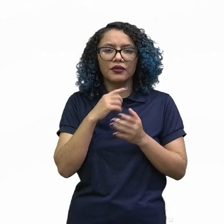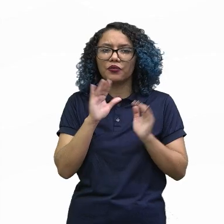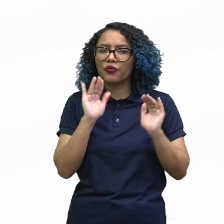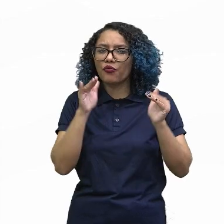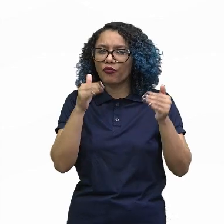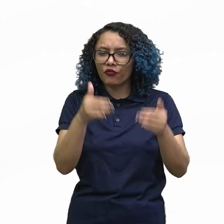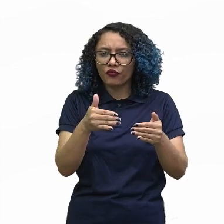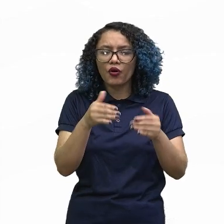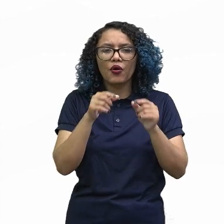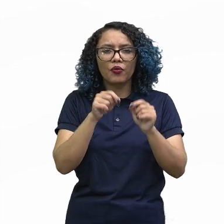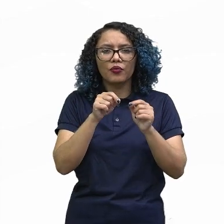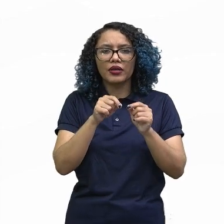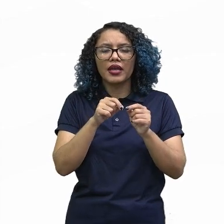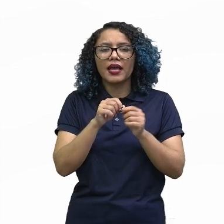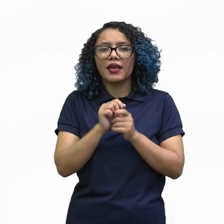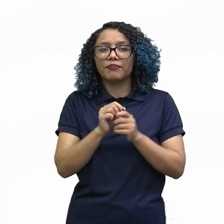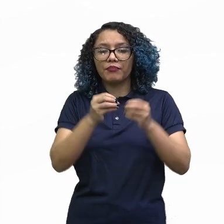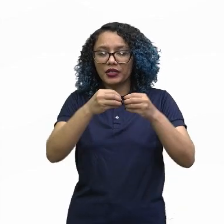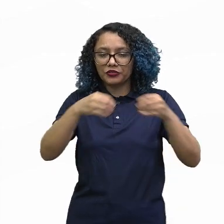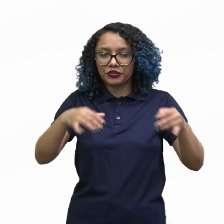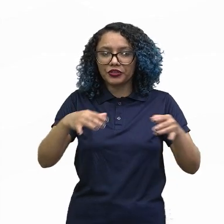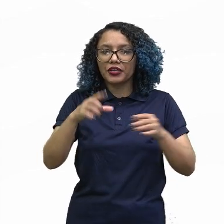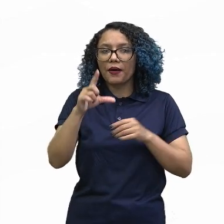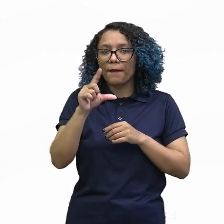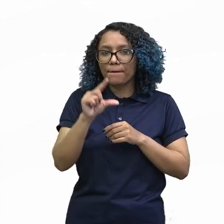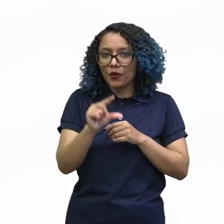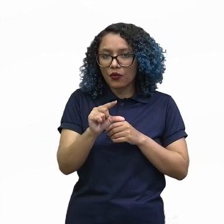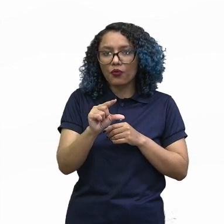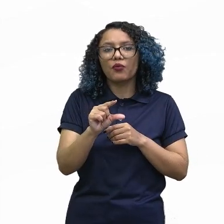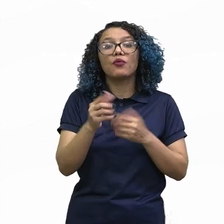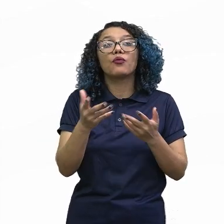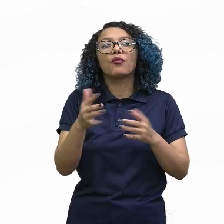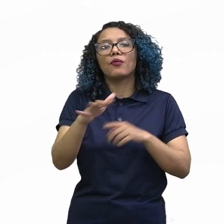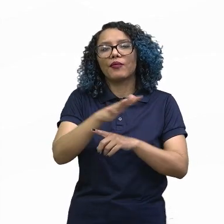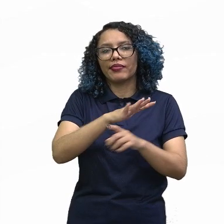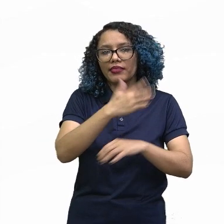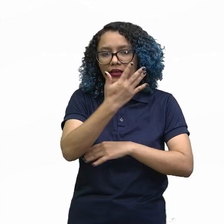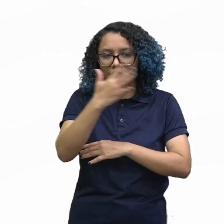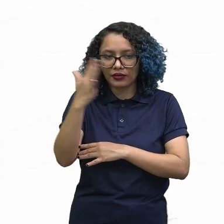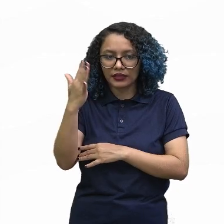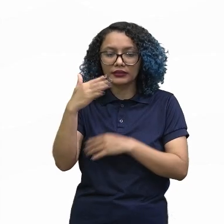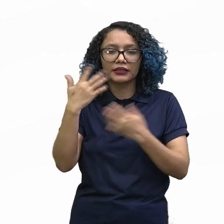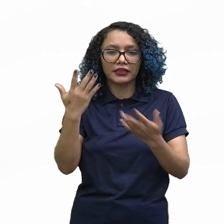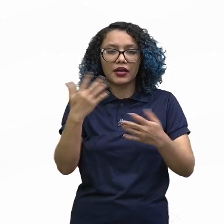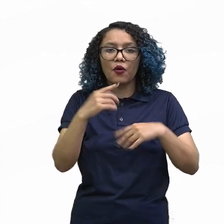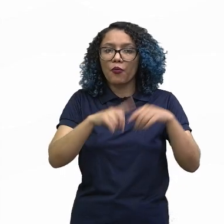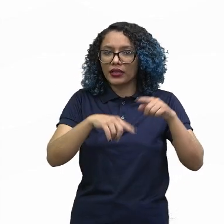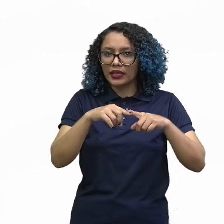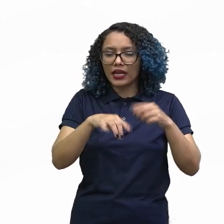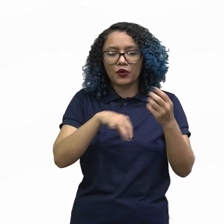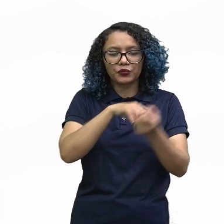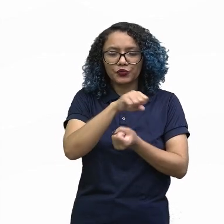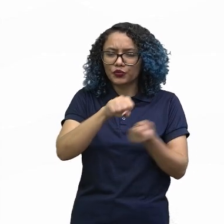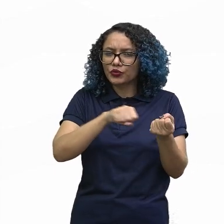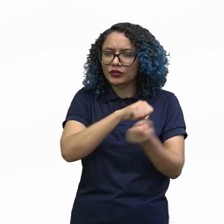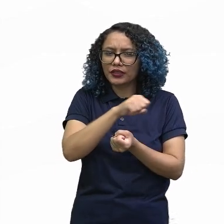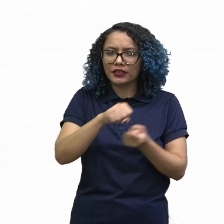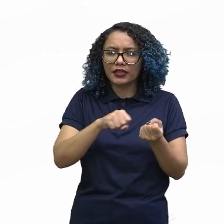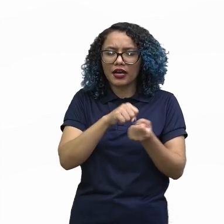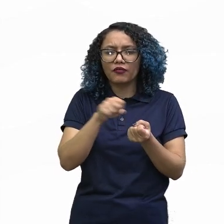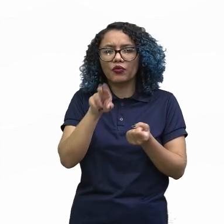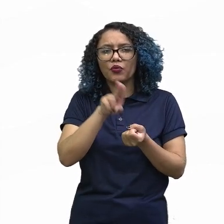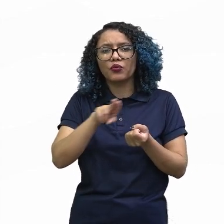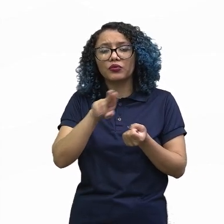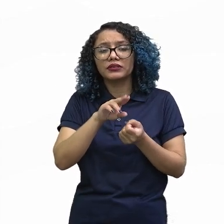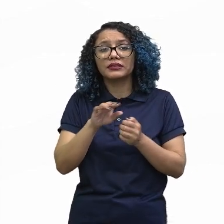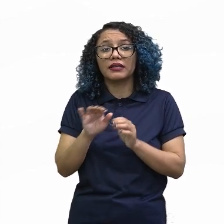impactar menos o meio ambiente. O gerador de energia sustentável, que funciona à base